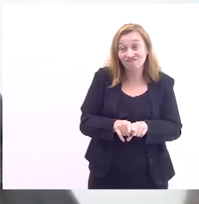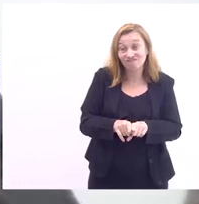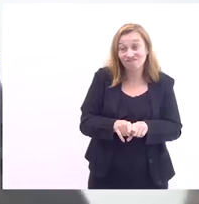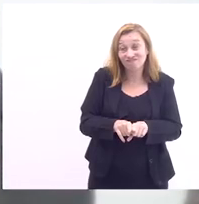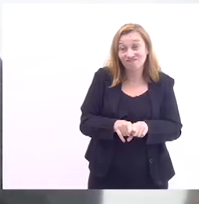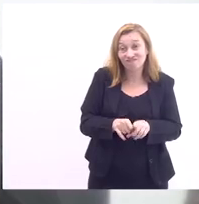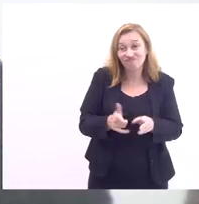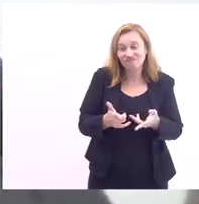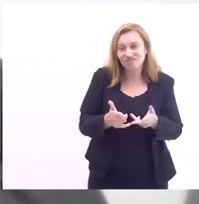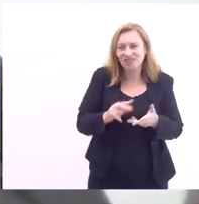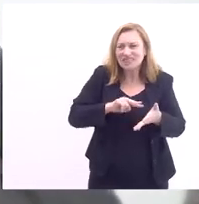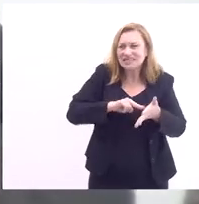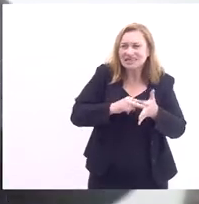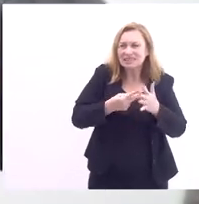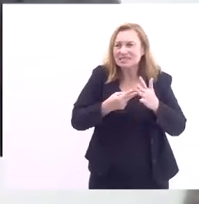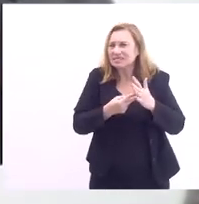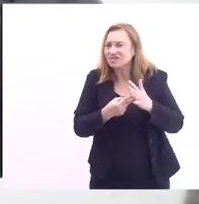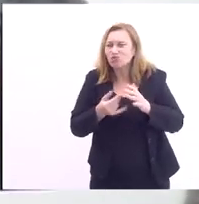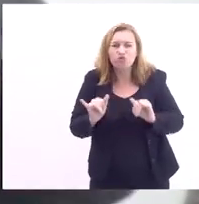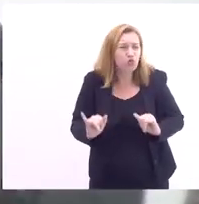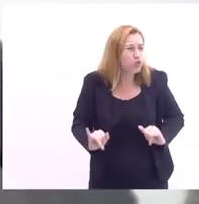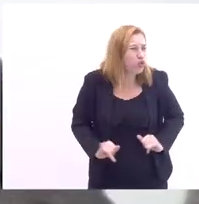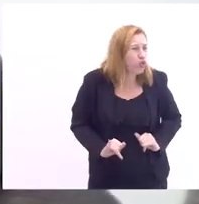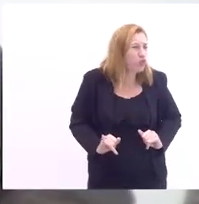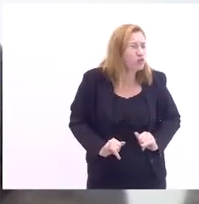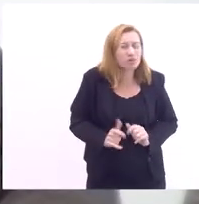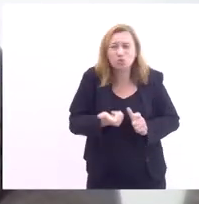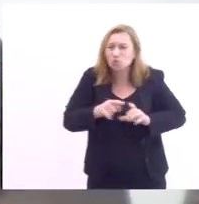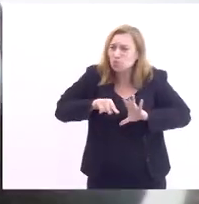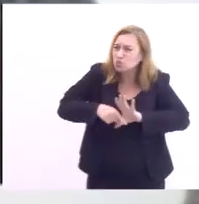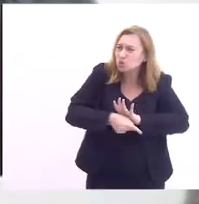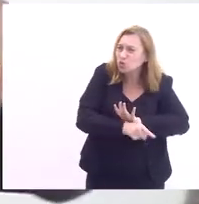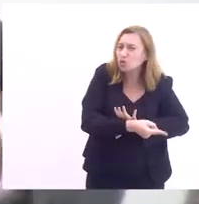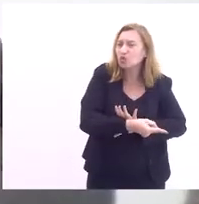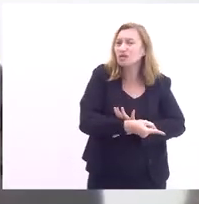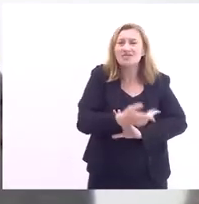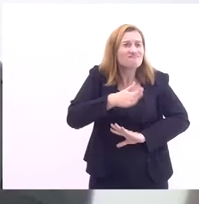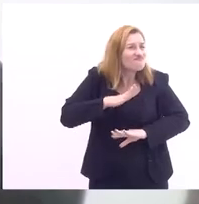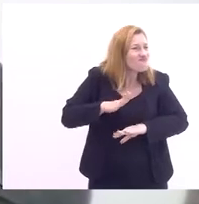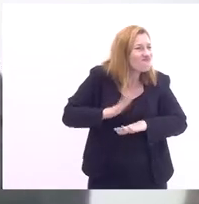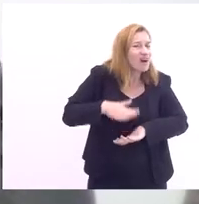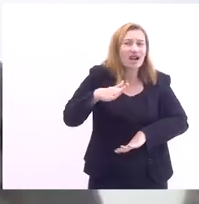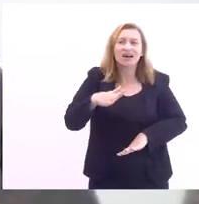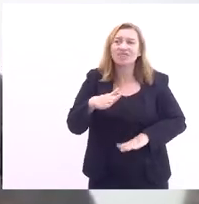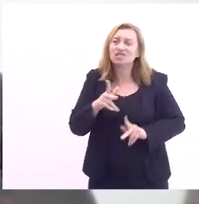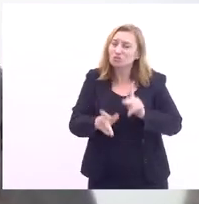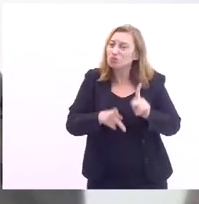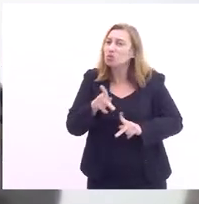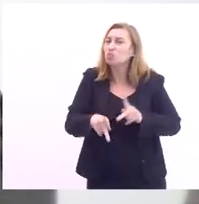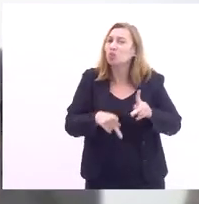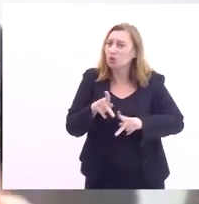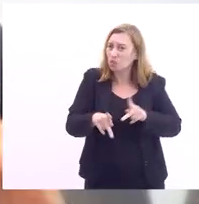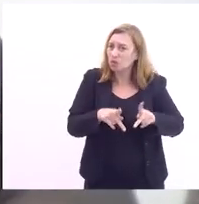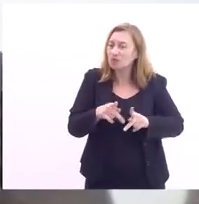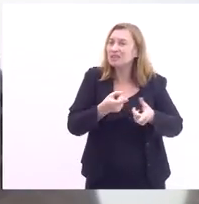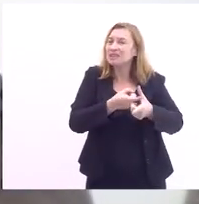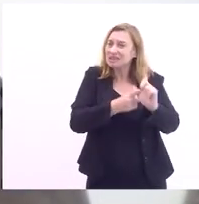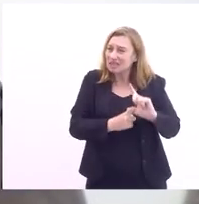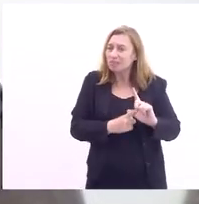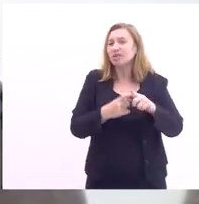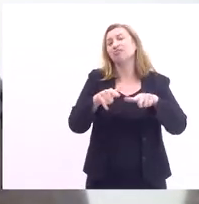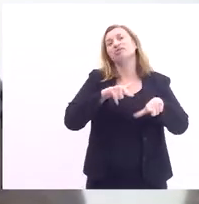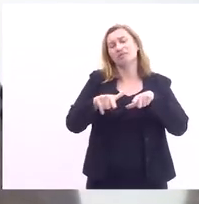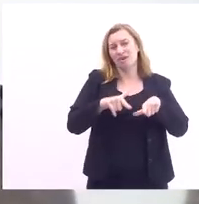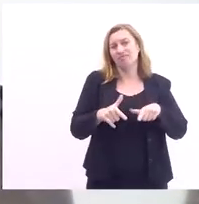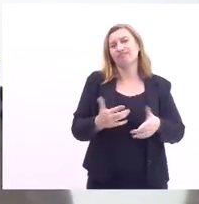tem significado um sofrimento muito grande e maior para a população que depende do